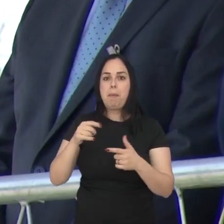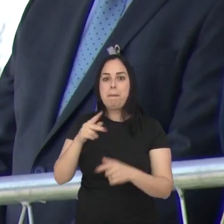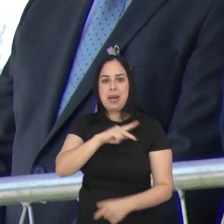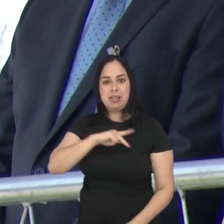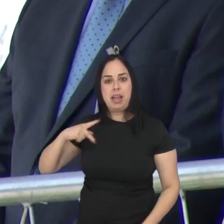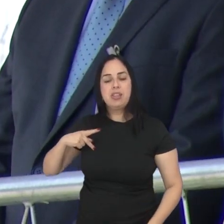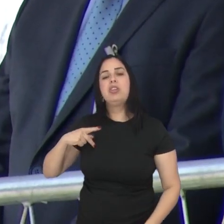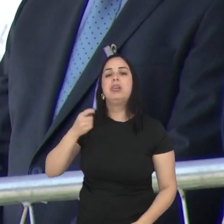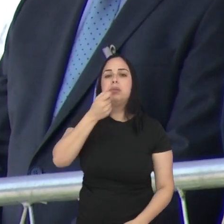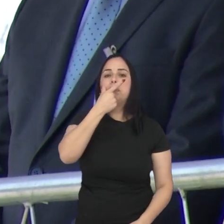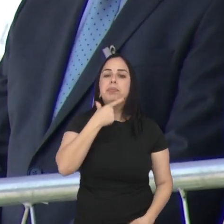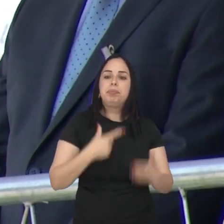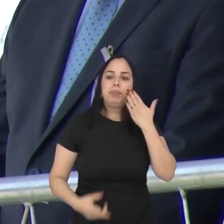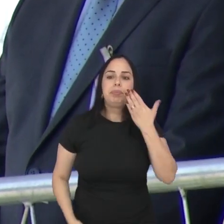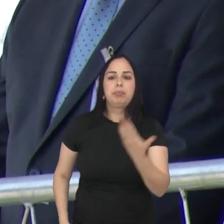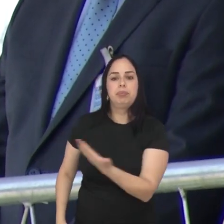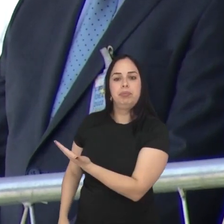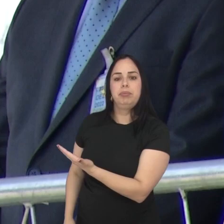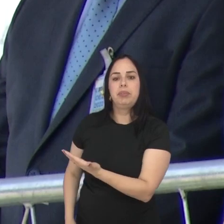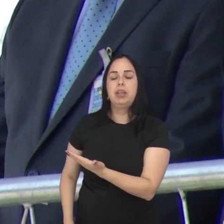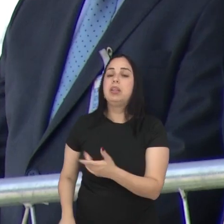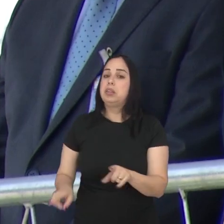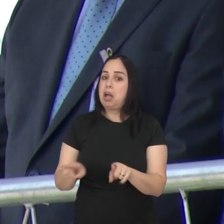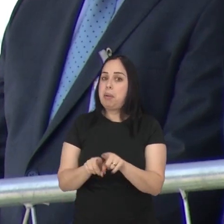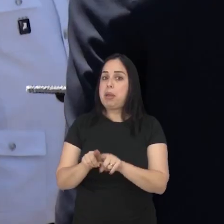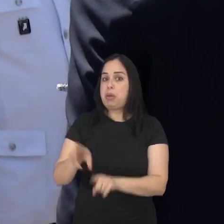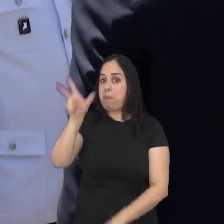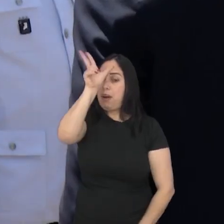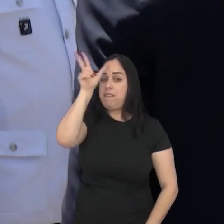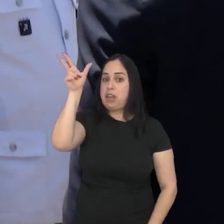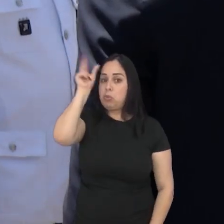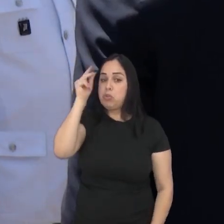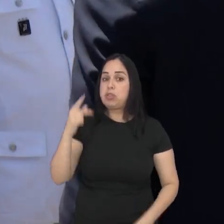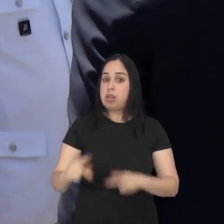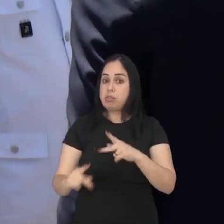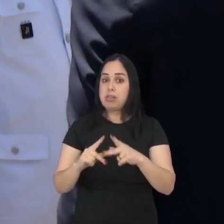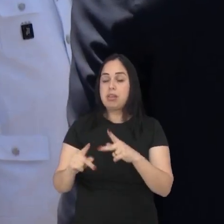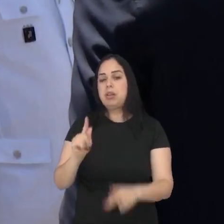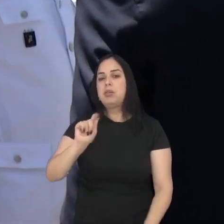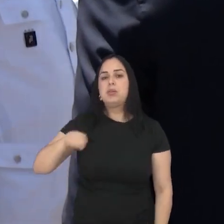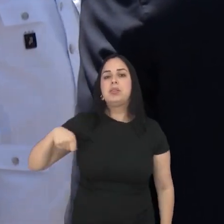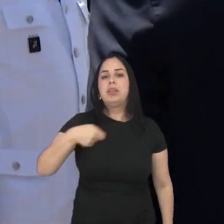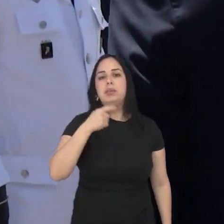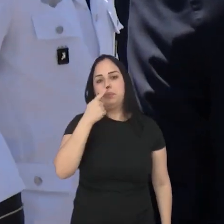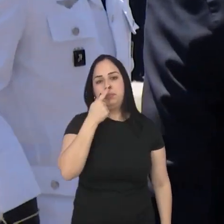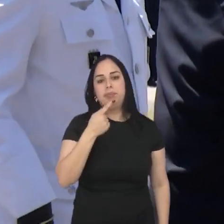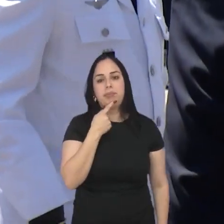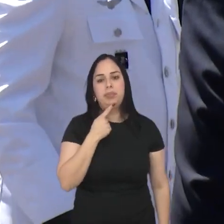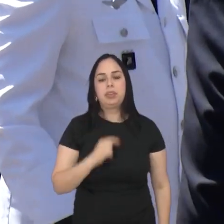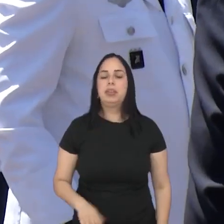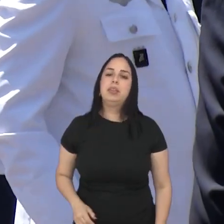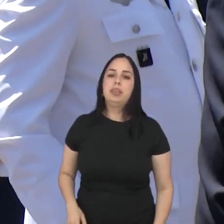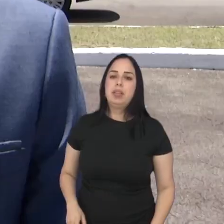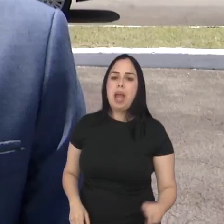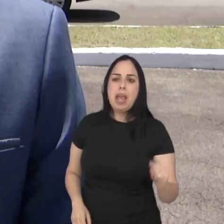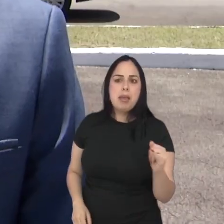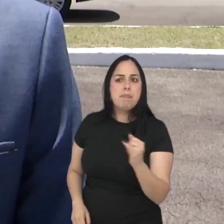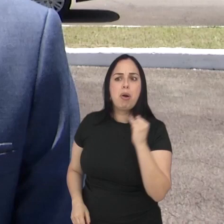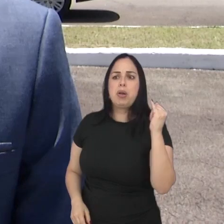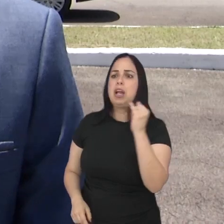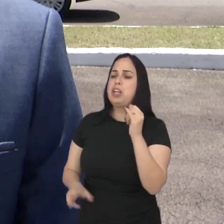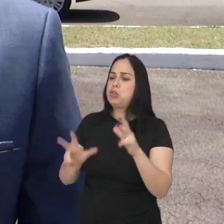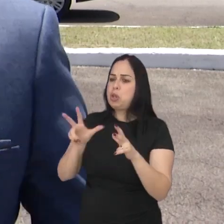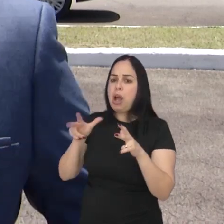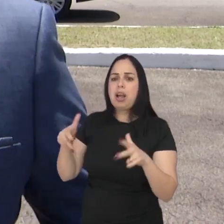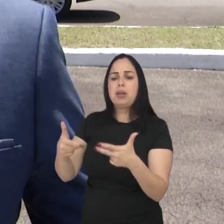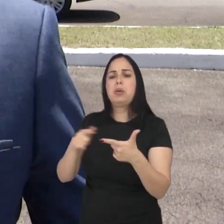do presidente da Câmara, vereador Roberto do Eleven, e o prefeito de São José dos Campos, Anderson Farias. A importância